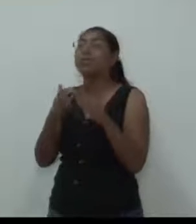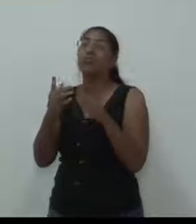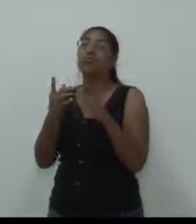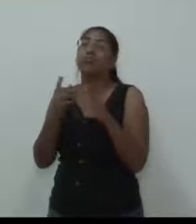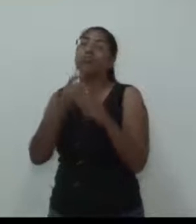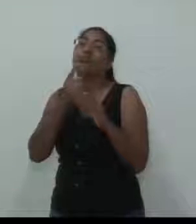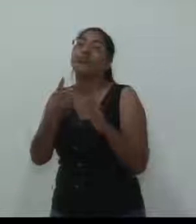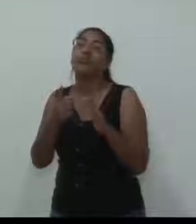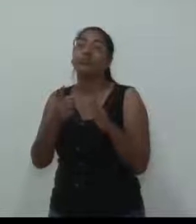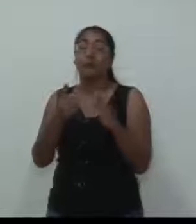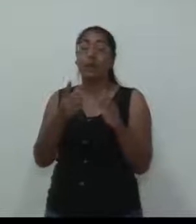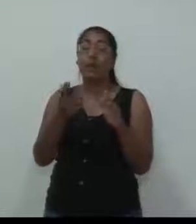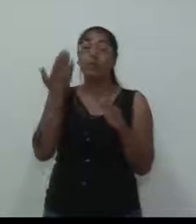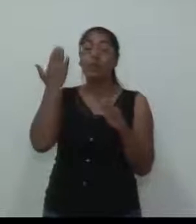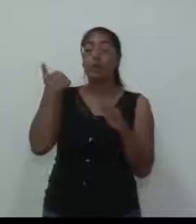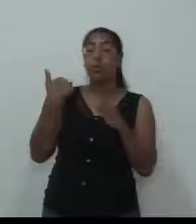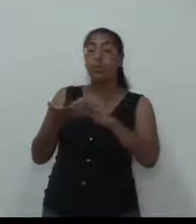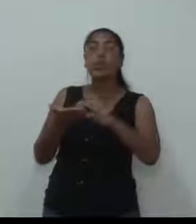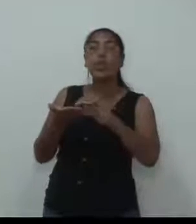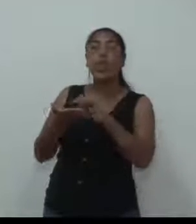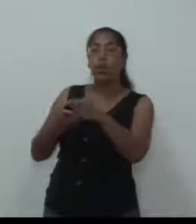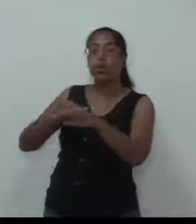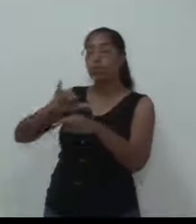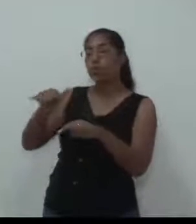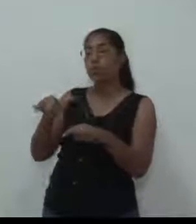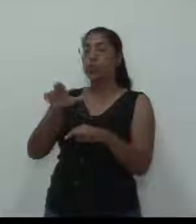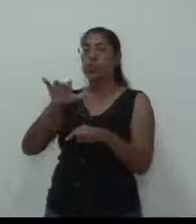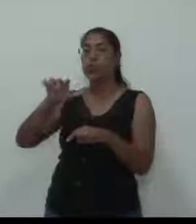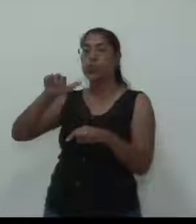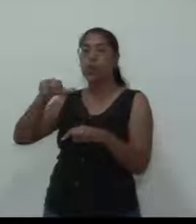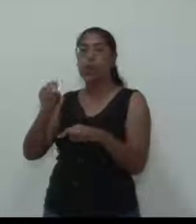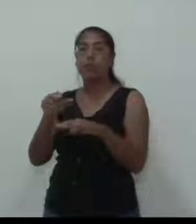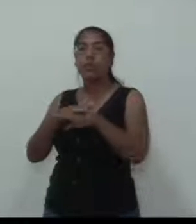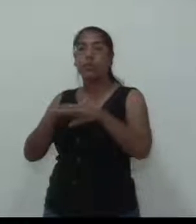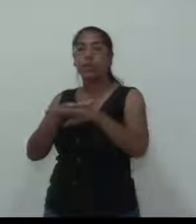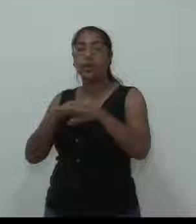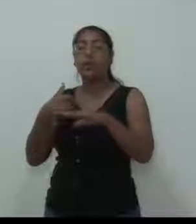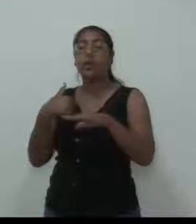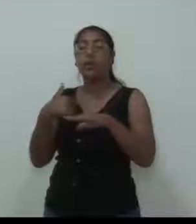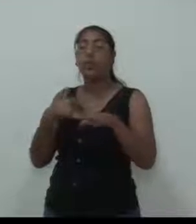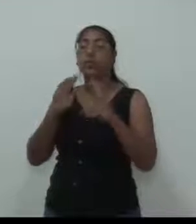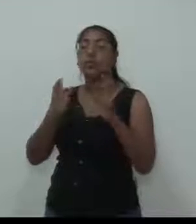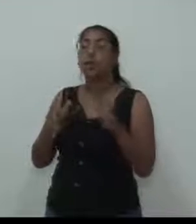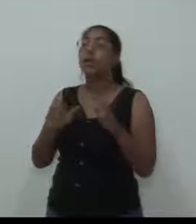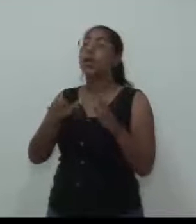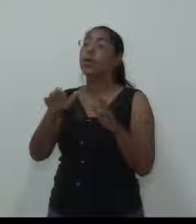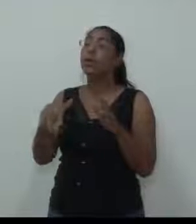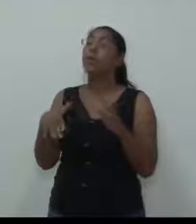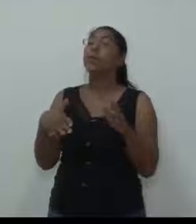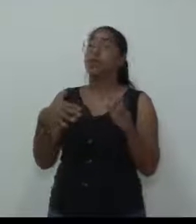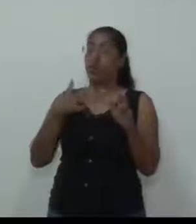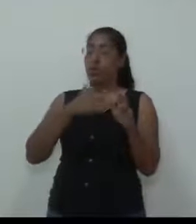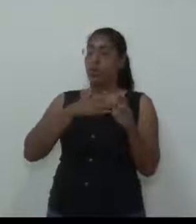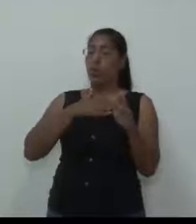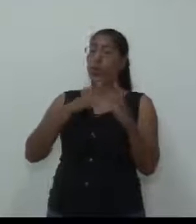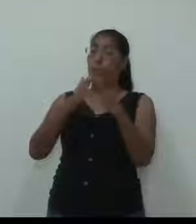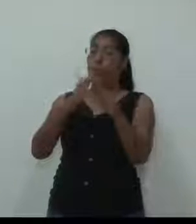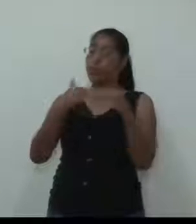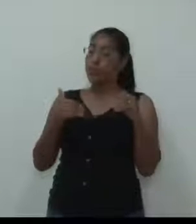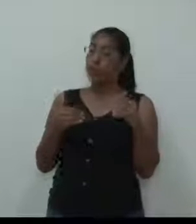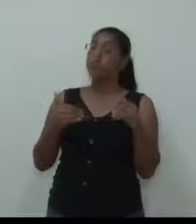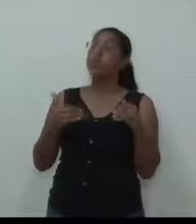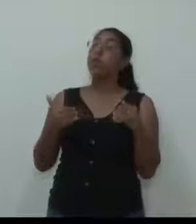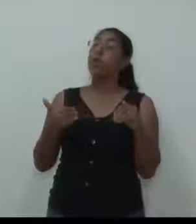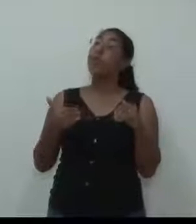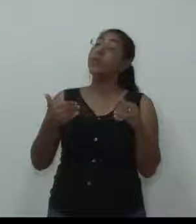semana passada, para cada proposta dos apêndices do estudo de mobilidade, precisa vir, pelo menos eu solicitei, que venha